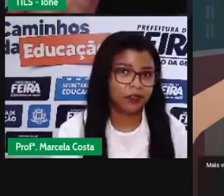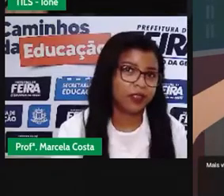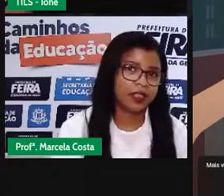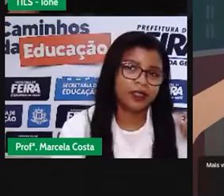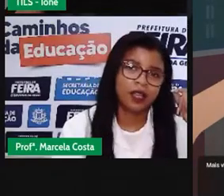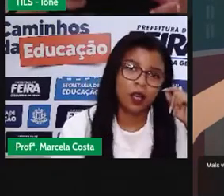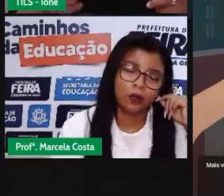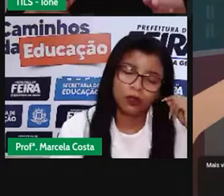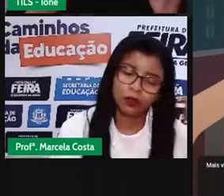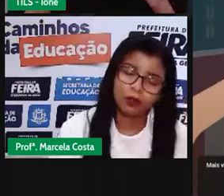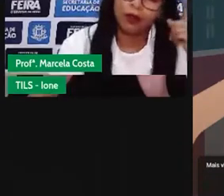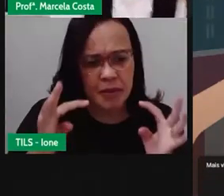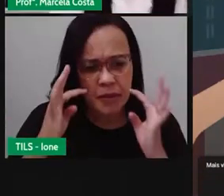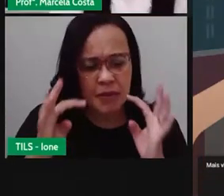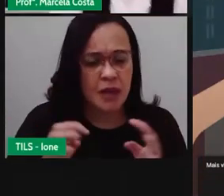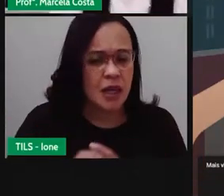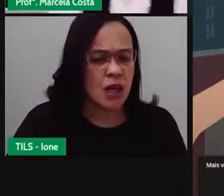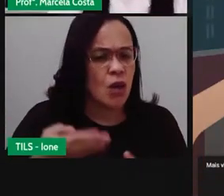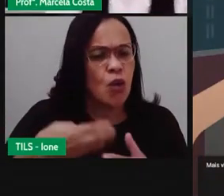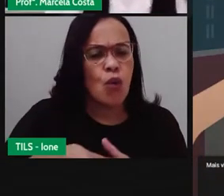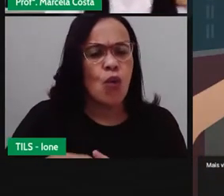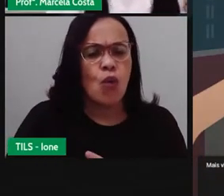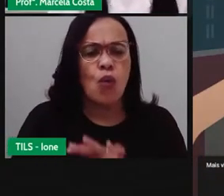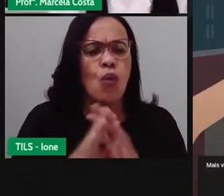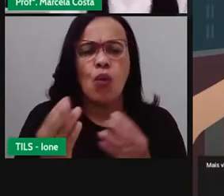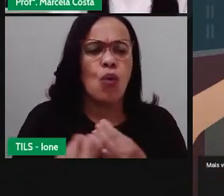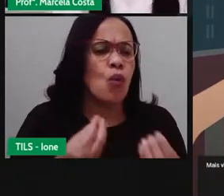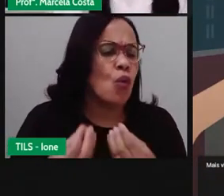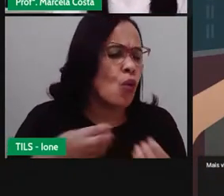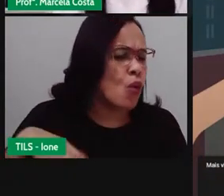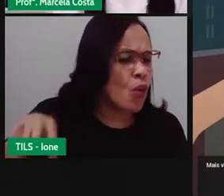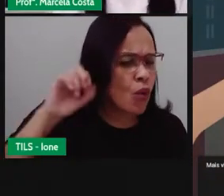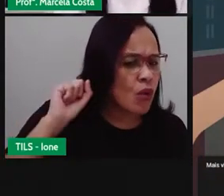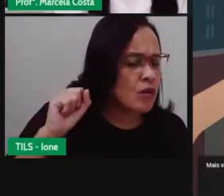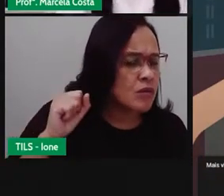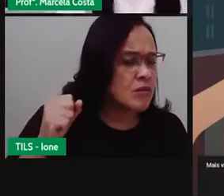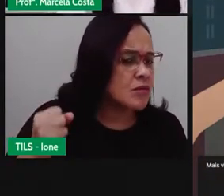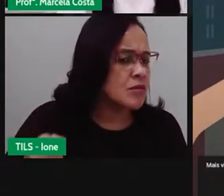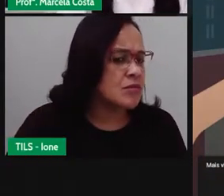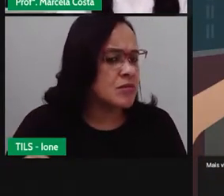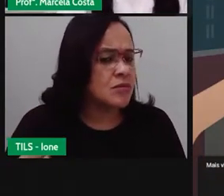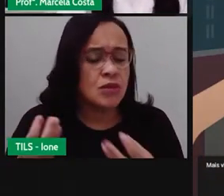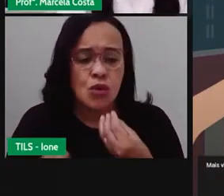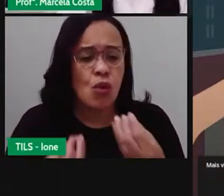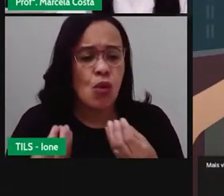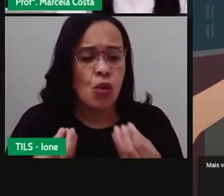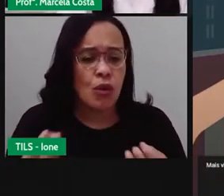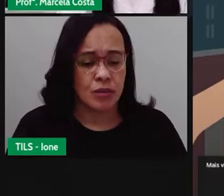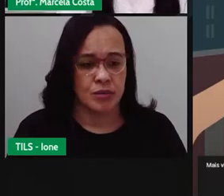Sanfona, vocês costumam ouvir em qual ritmo?